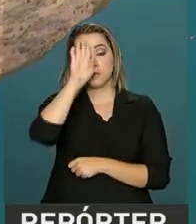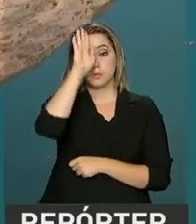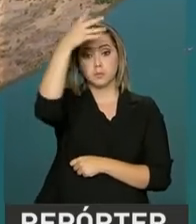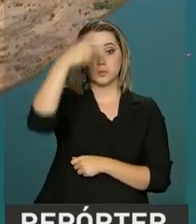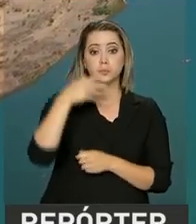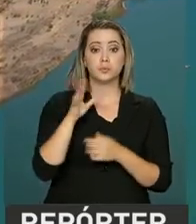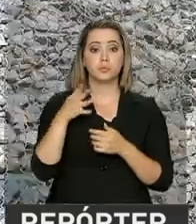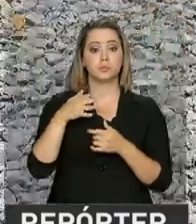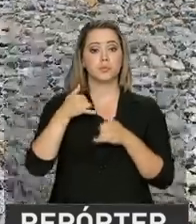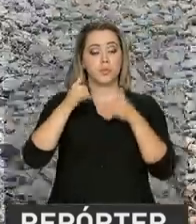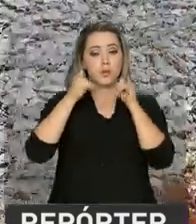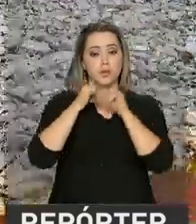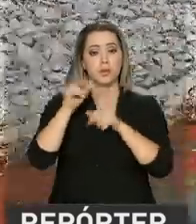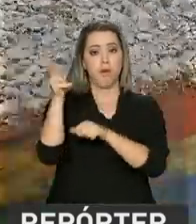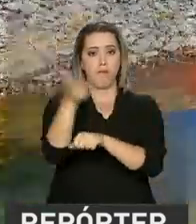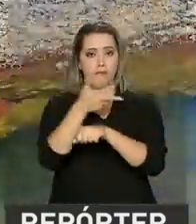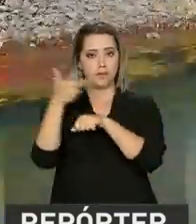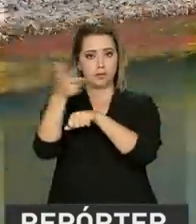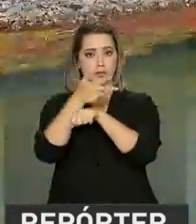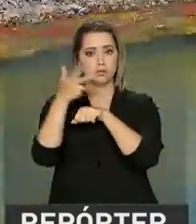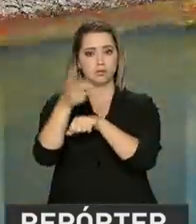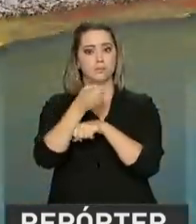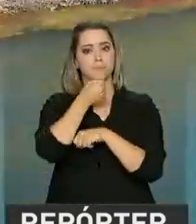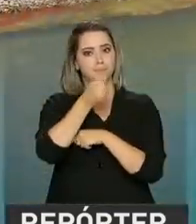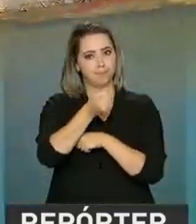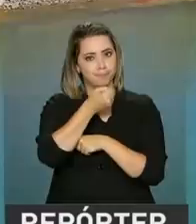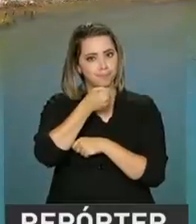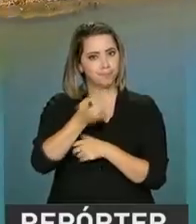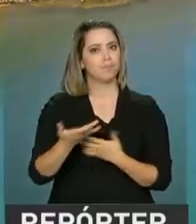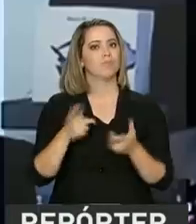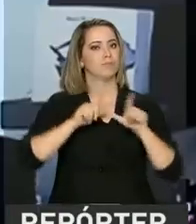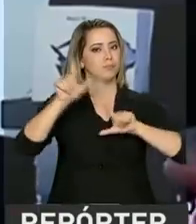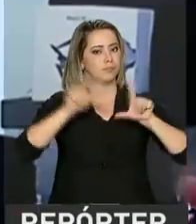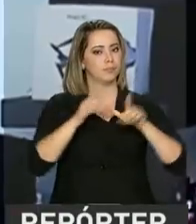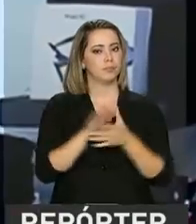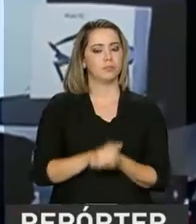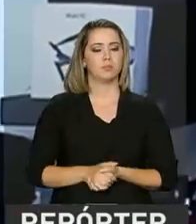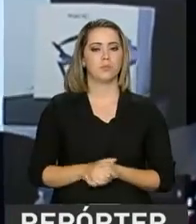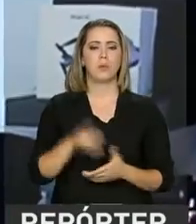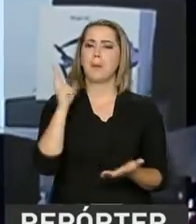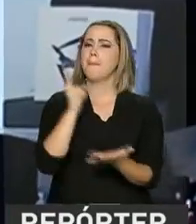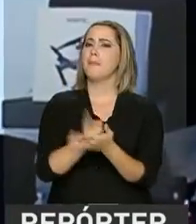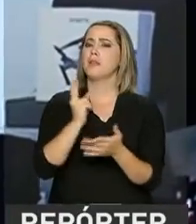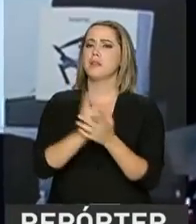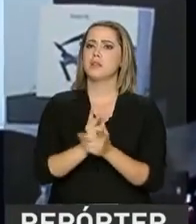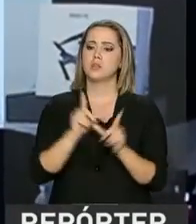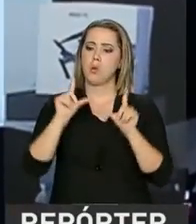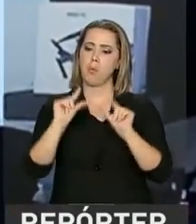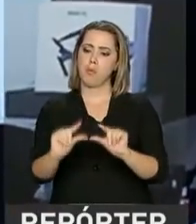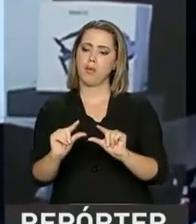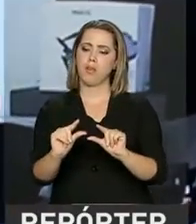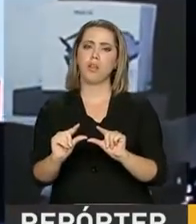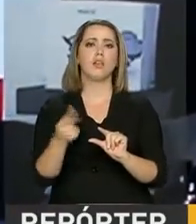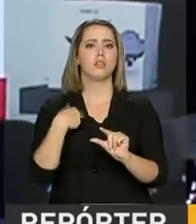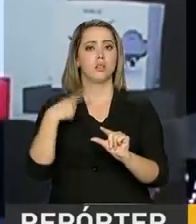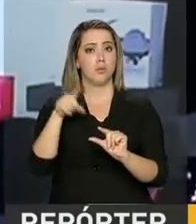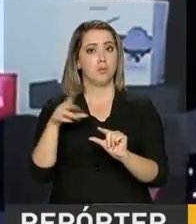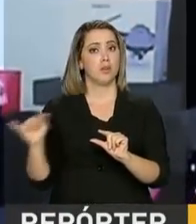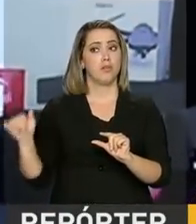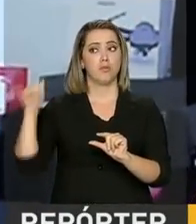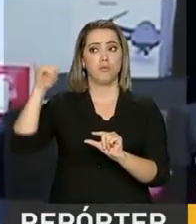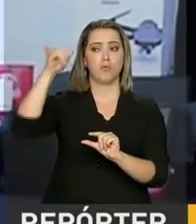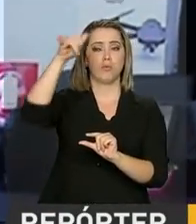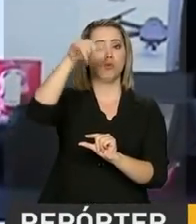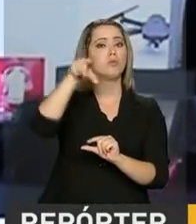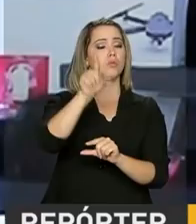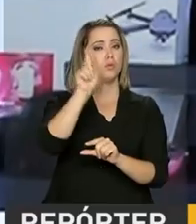principalmente produções de vídeos e reportagens de TV. Apesar de pequenos e não tripulados, para voar com segurança,